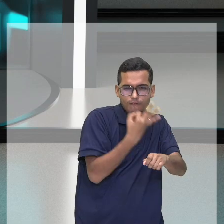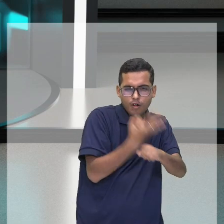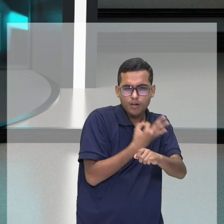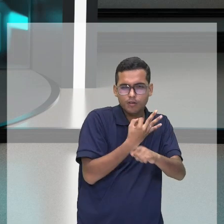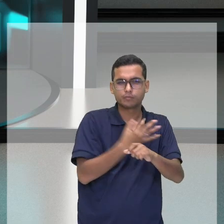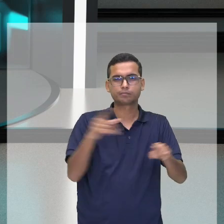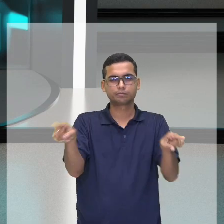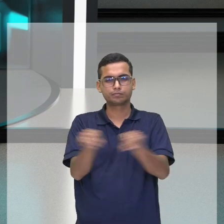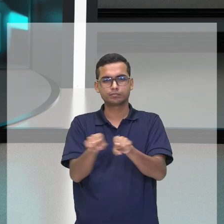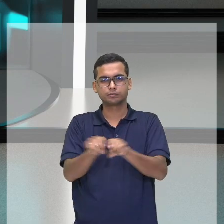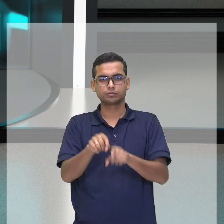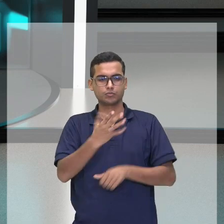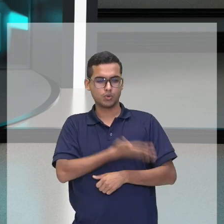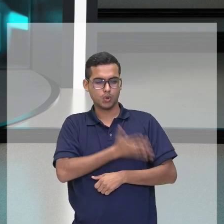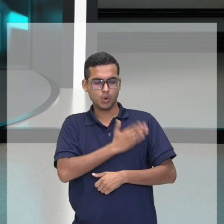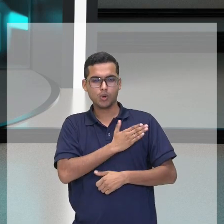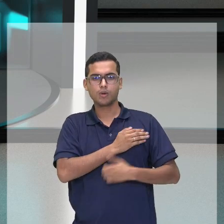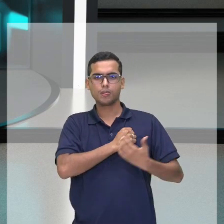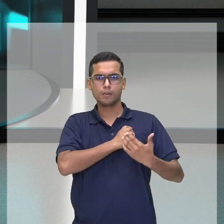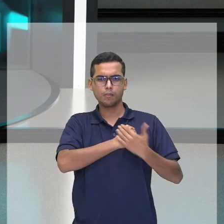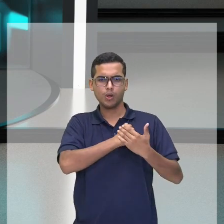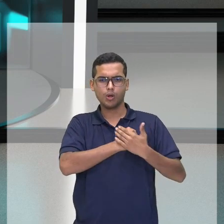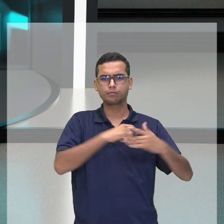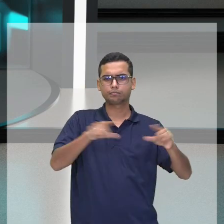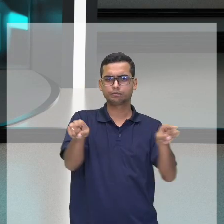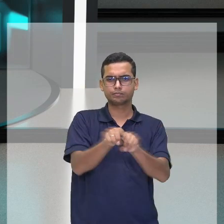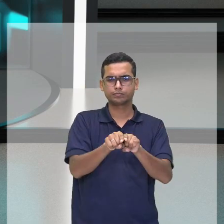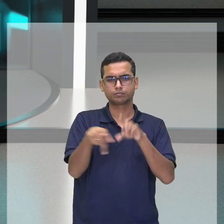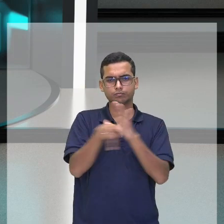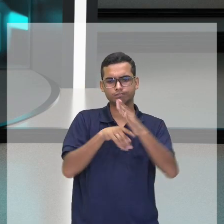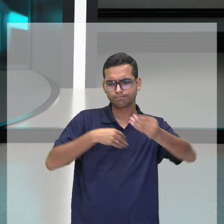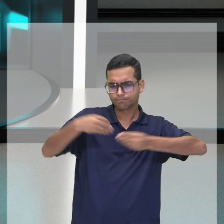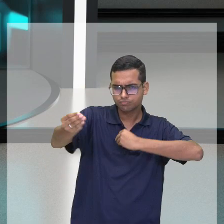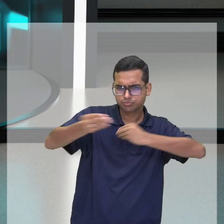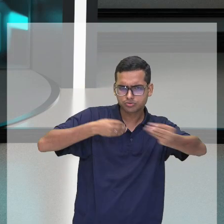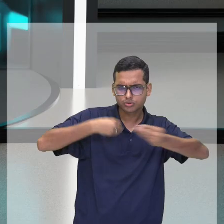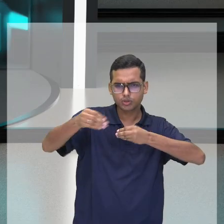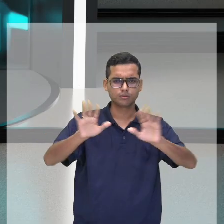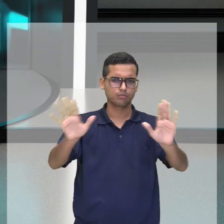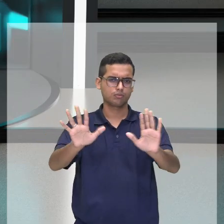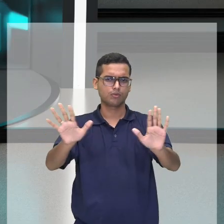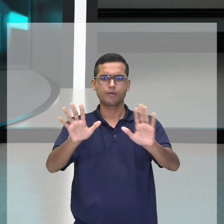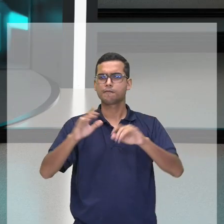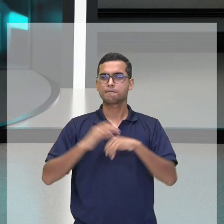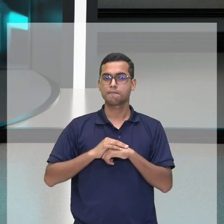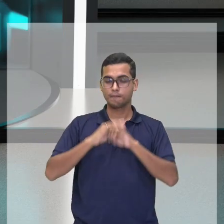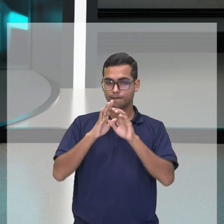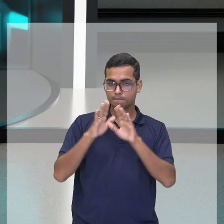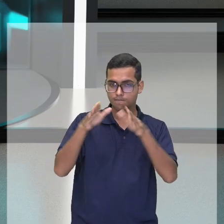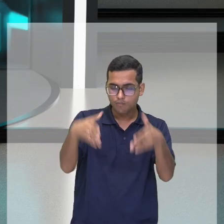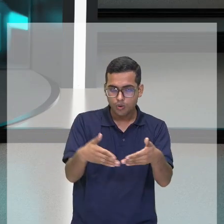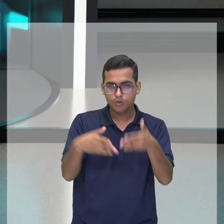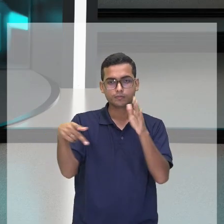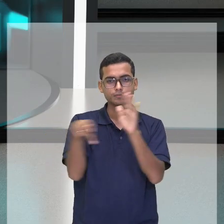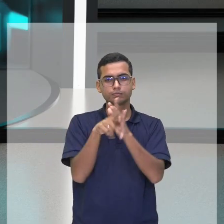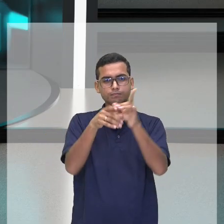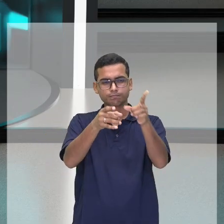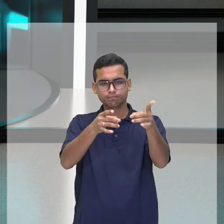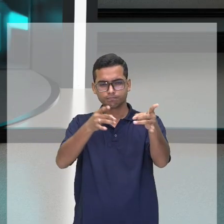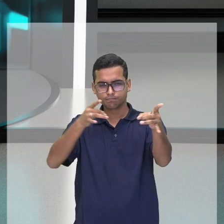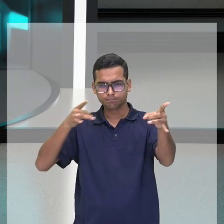resistência cardiovascular, flexibilidade. Não vai trabalhar nada disso, não, certo? Então, para quem